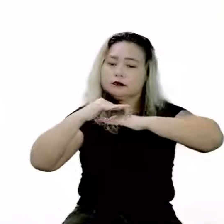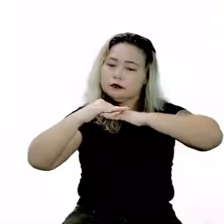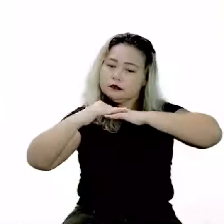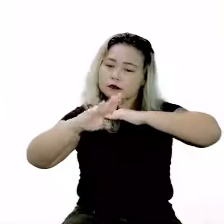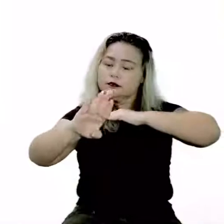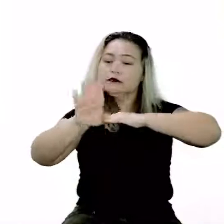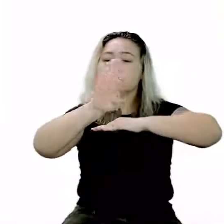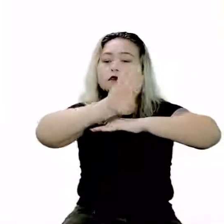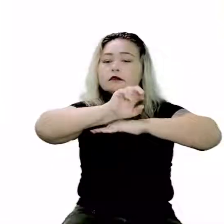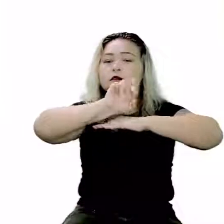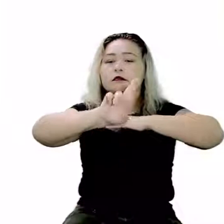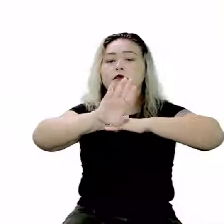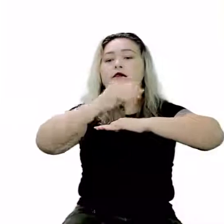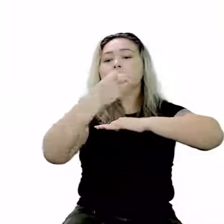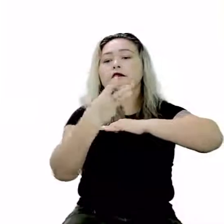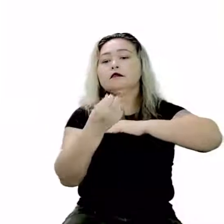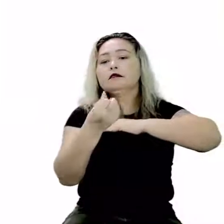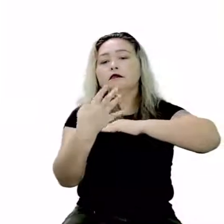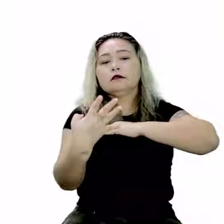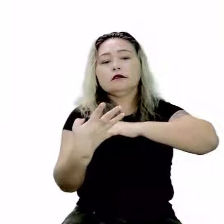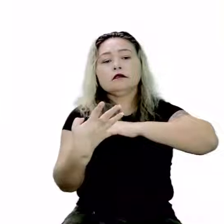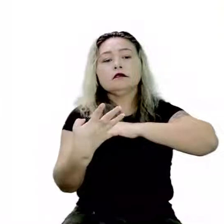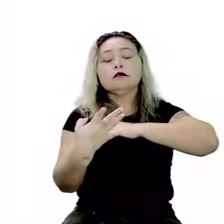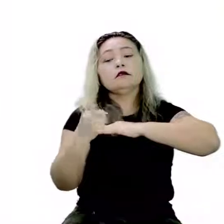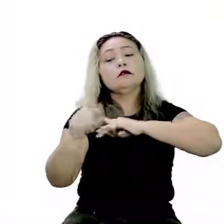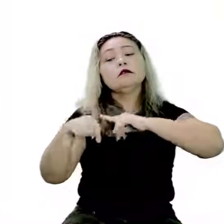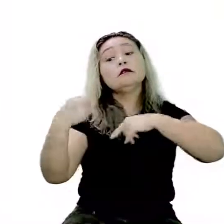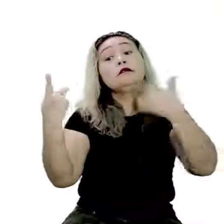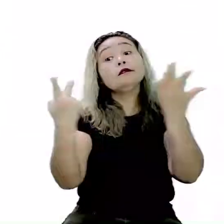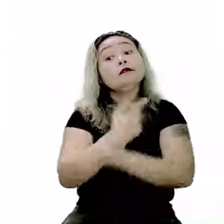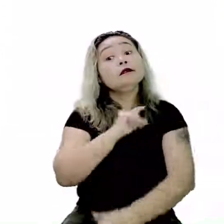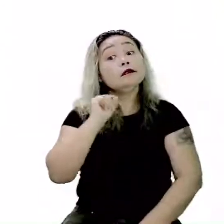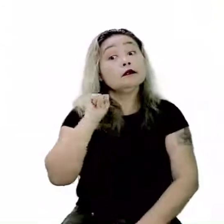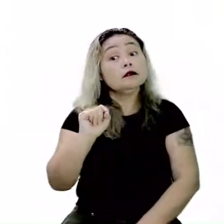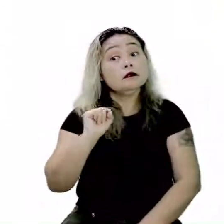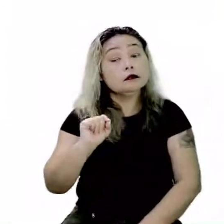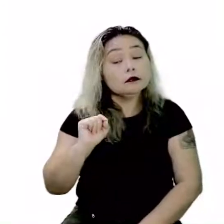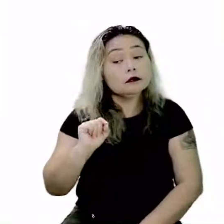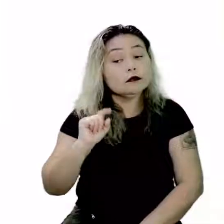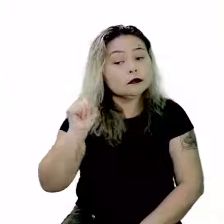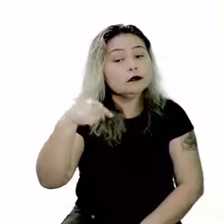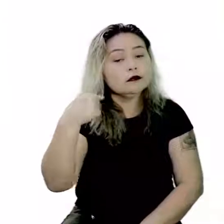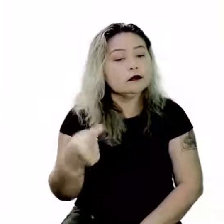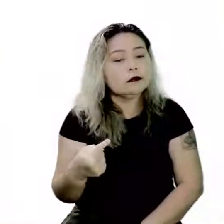na BR-364, o que aconteceu?